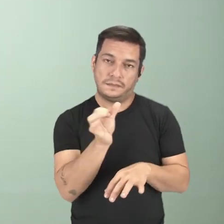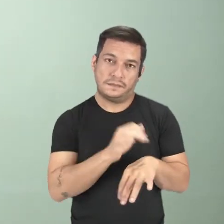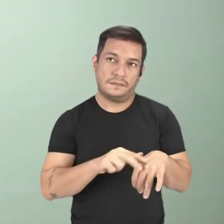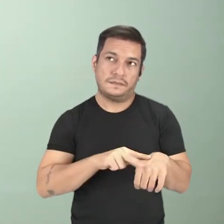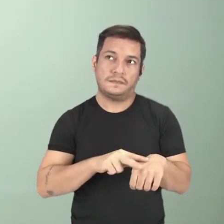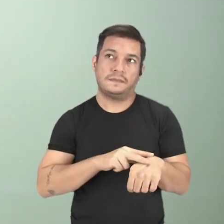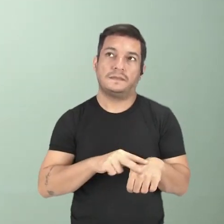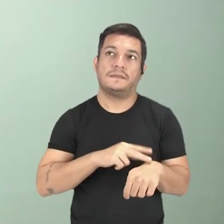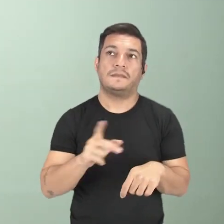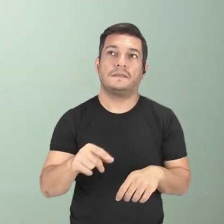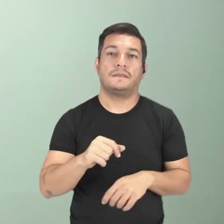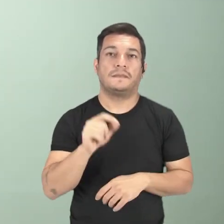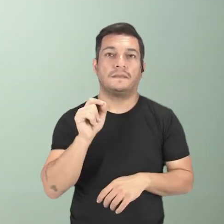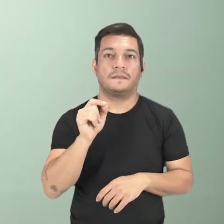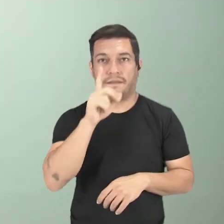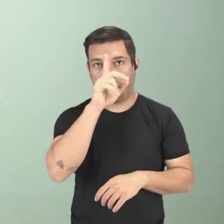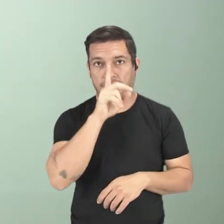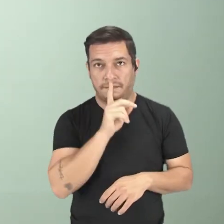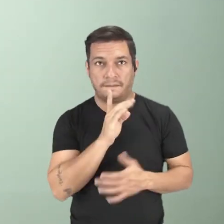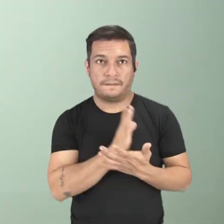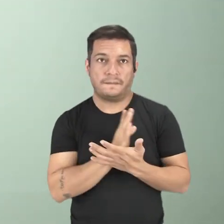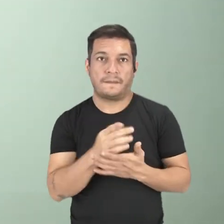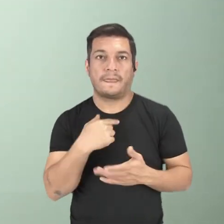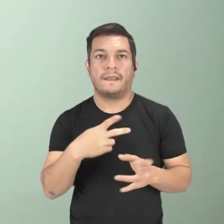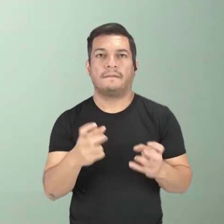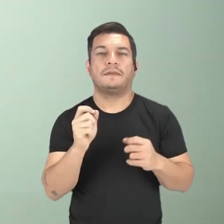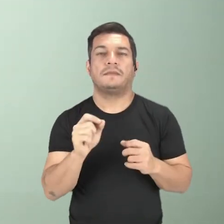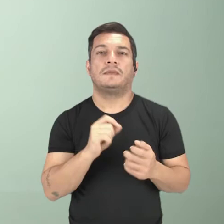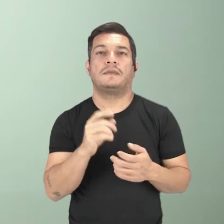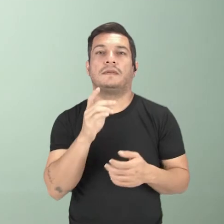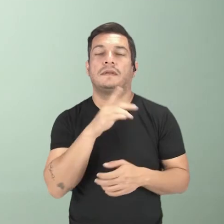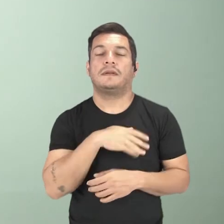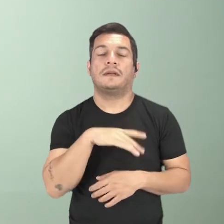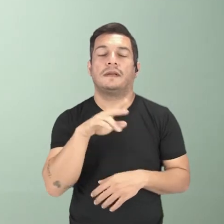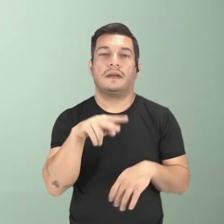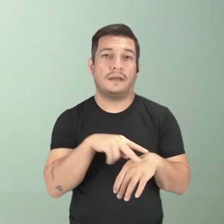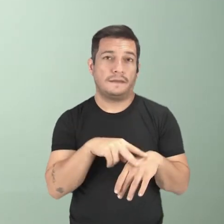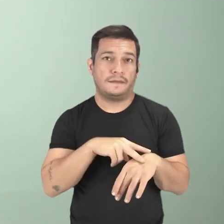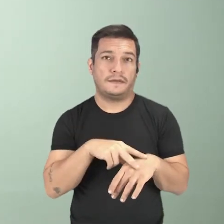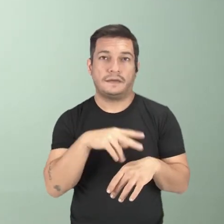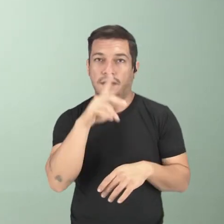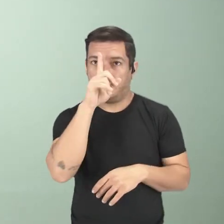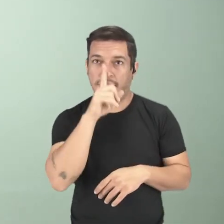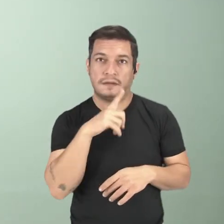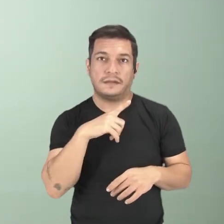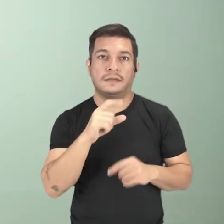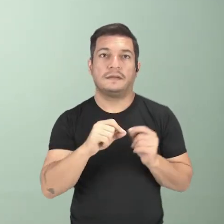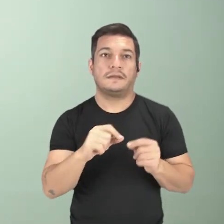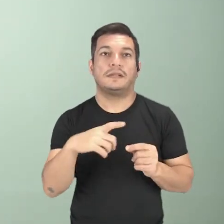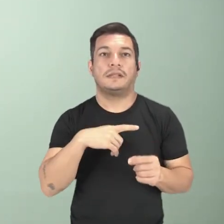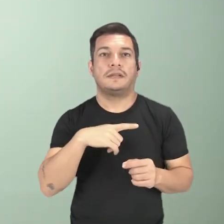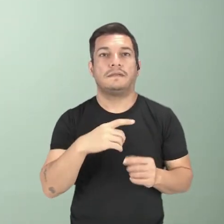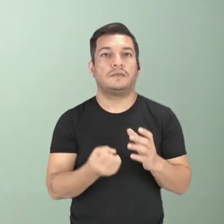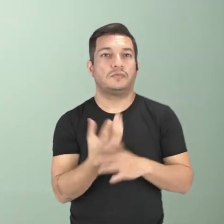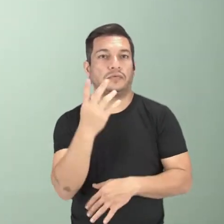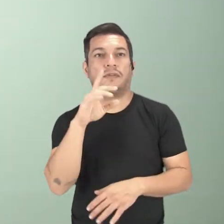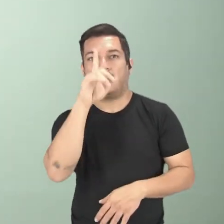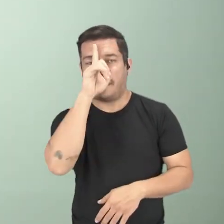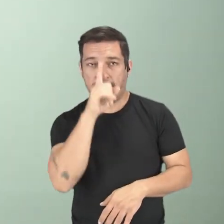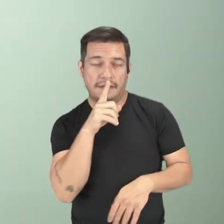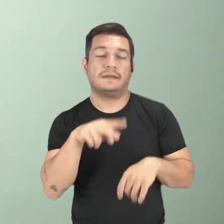eram amarelas, e ele percebeu que muitas vezes essas ervilhas amarelas, ao cruzarem, davam tanto amarelas